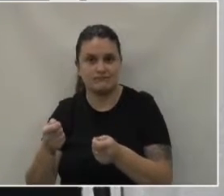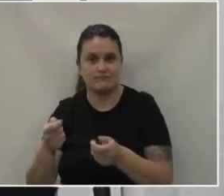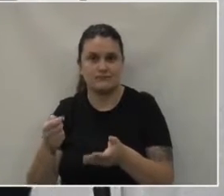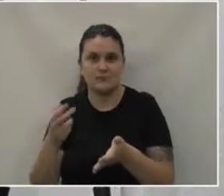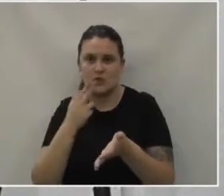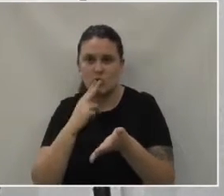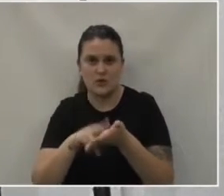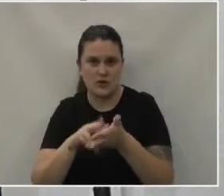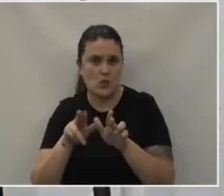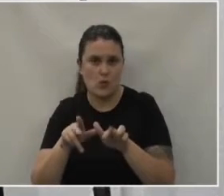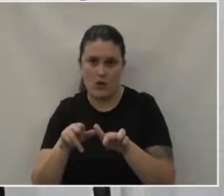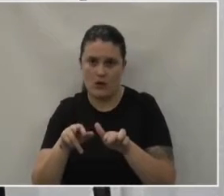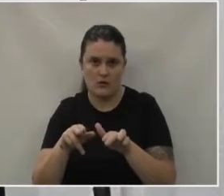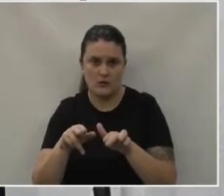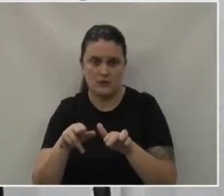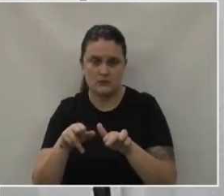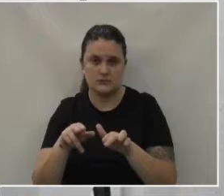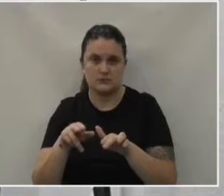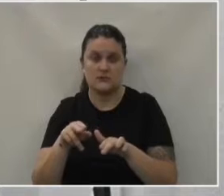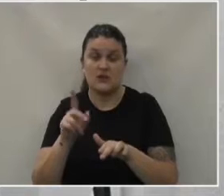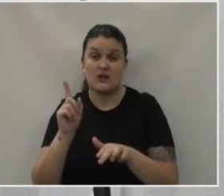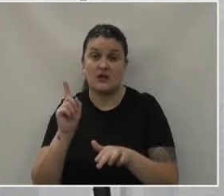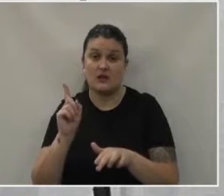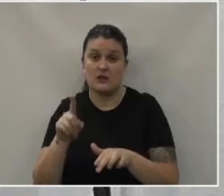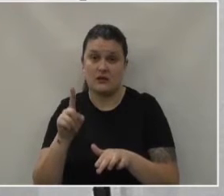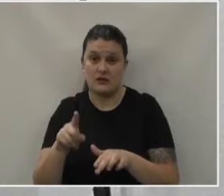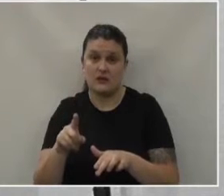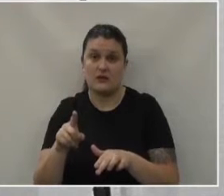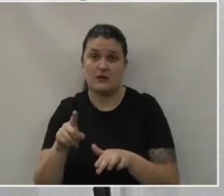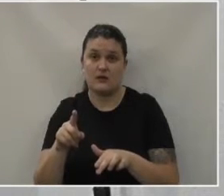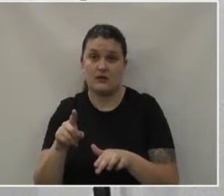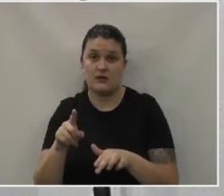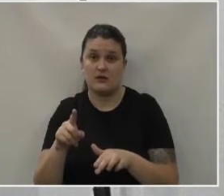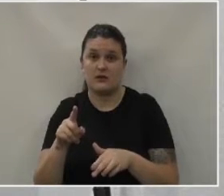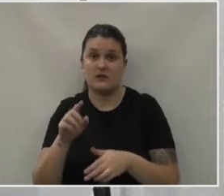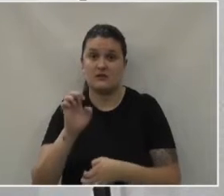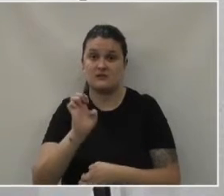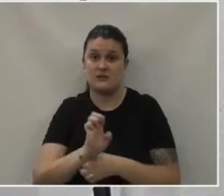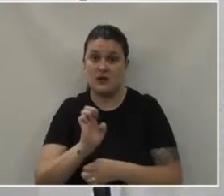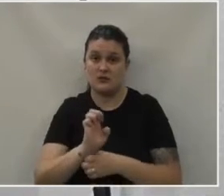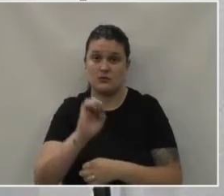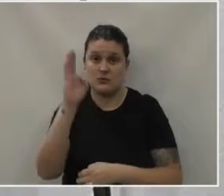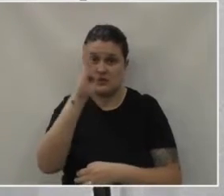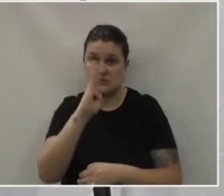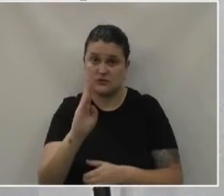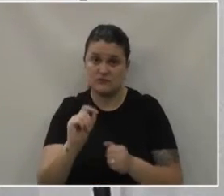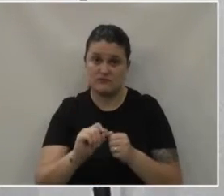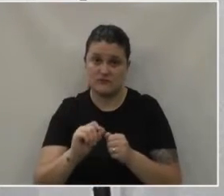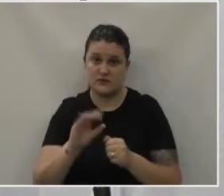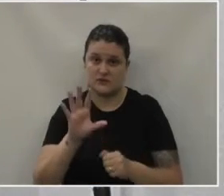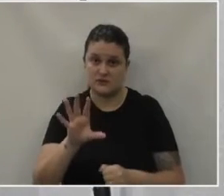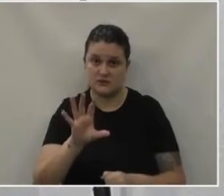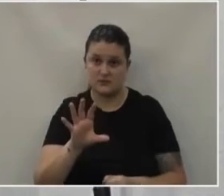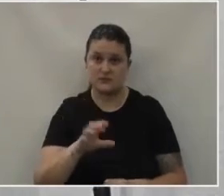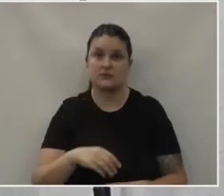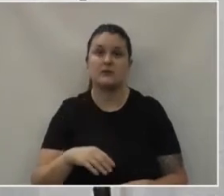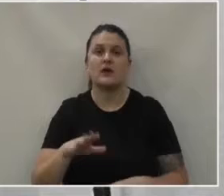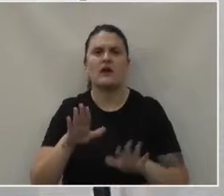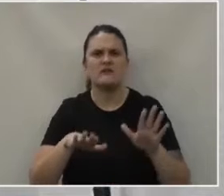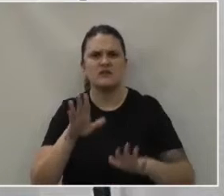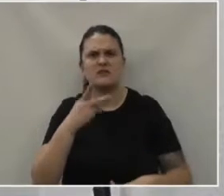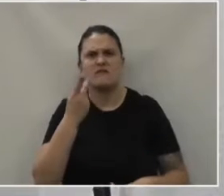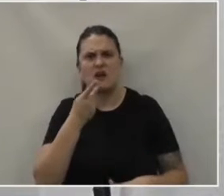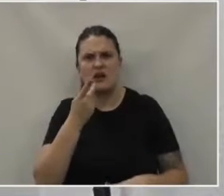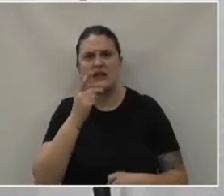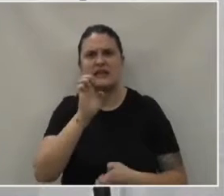a nossa. É uma ferramenta do Estado brasileiro. Muito se fala